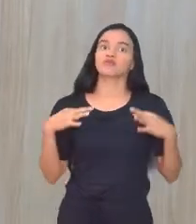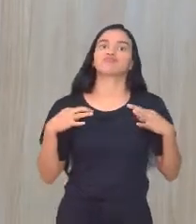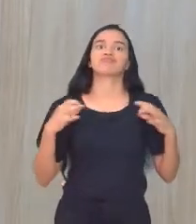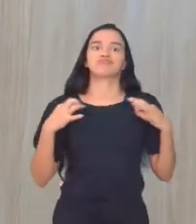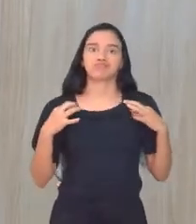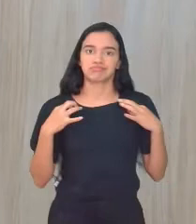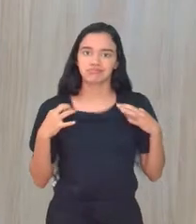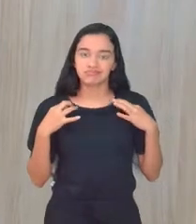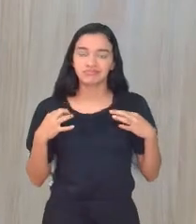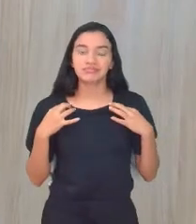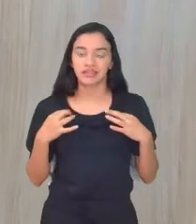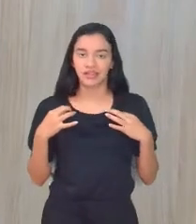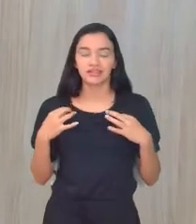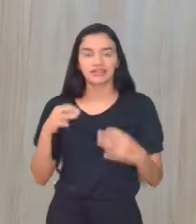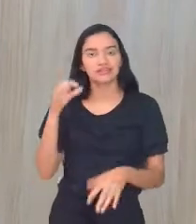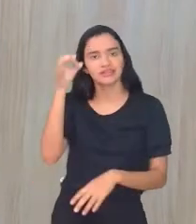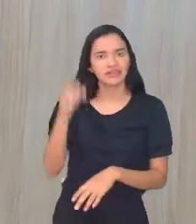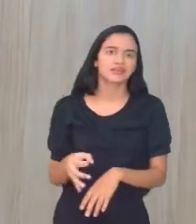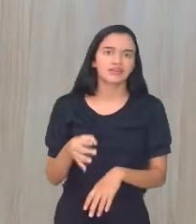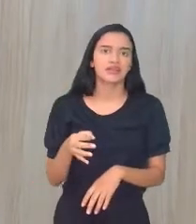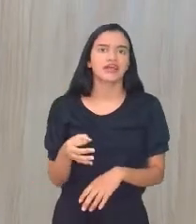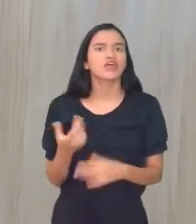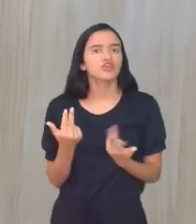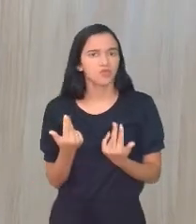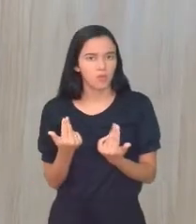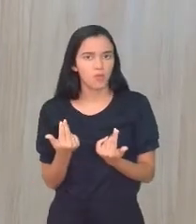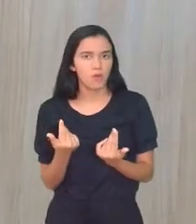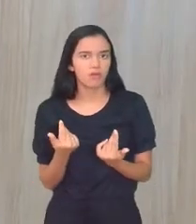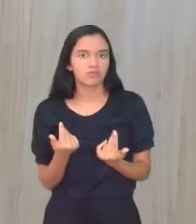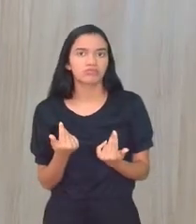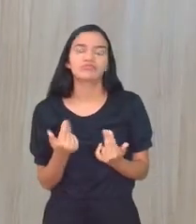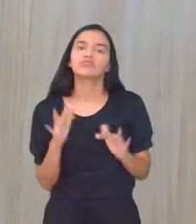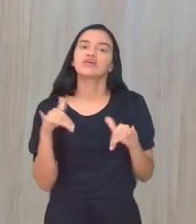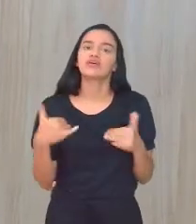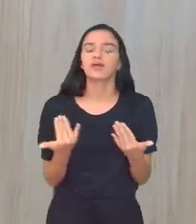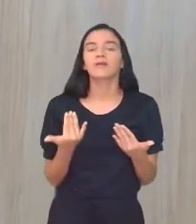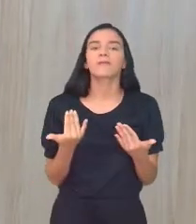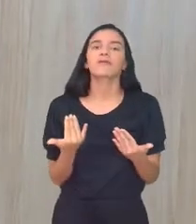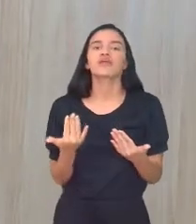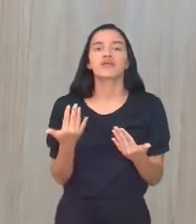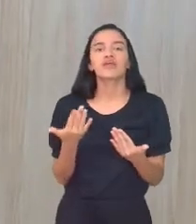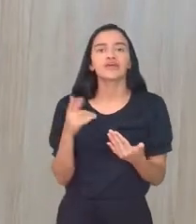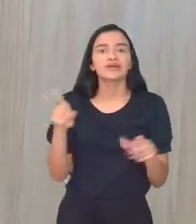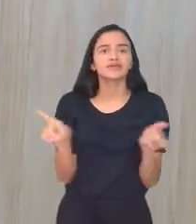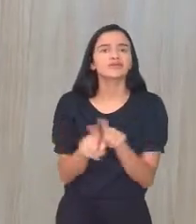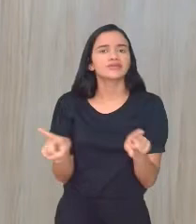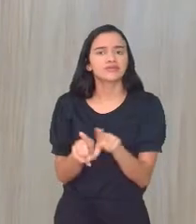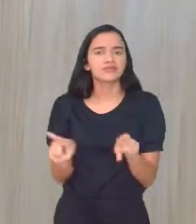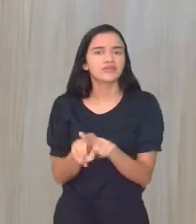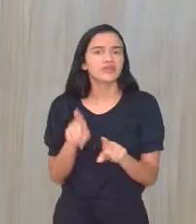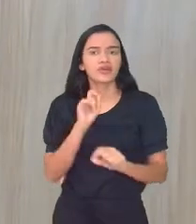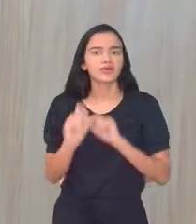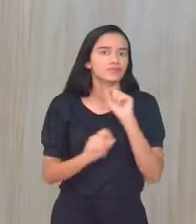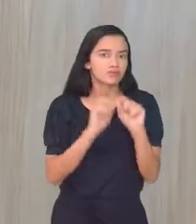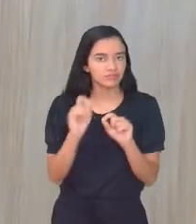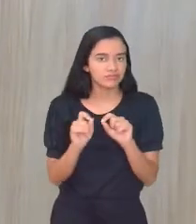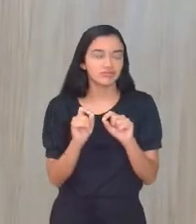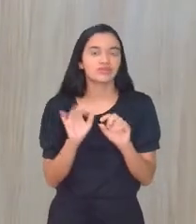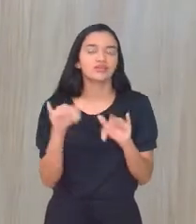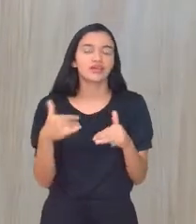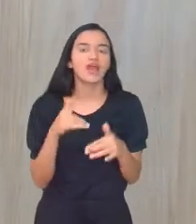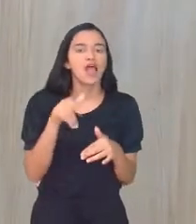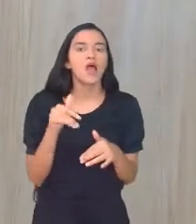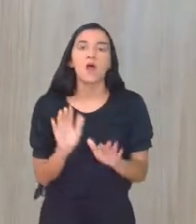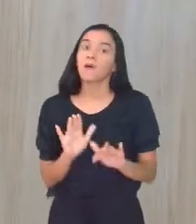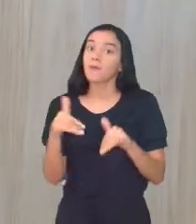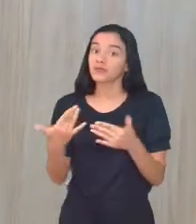estampar, não é? A mesma. Tá? Eu vou tirar um molde e esse molde será colocado. Isso